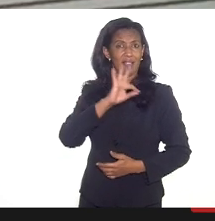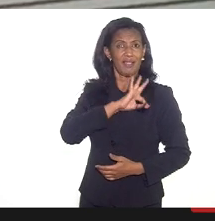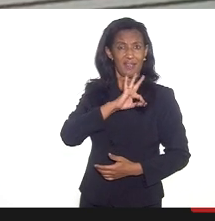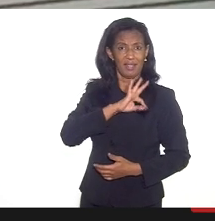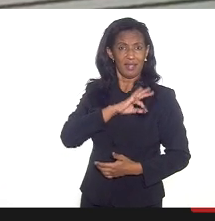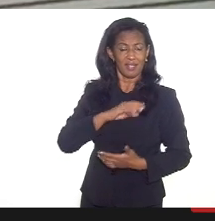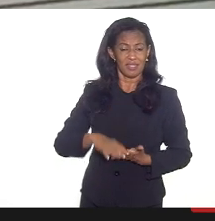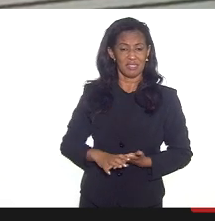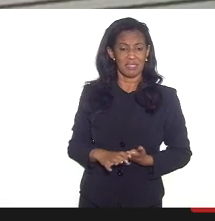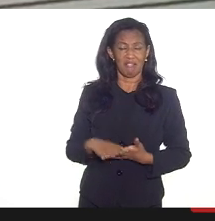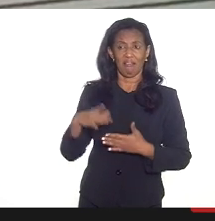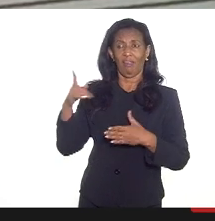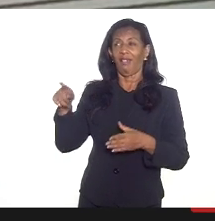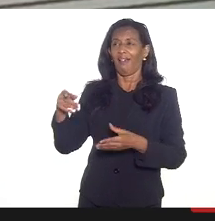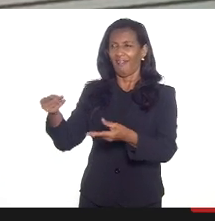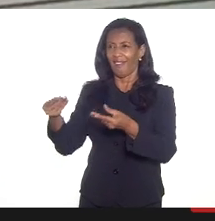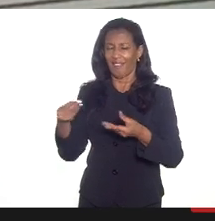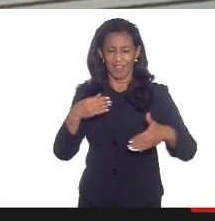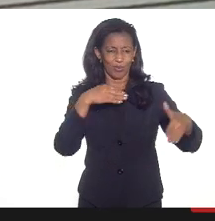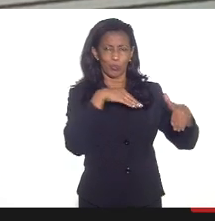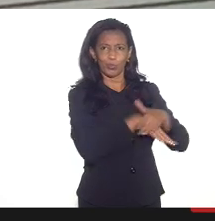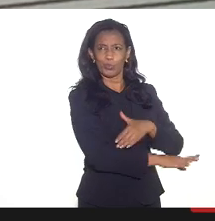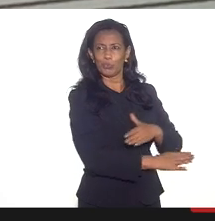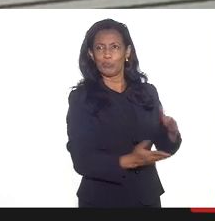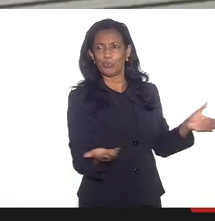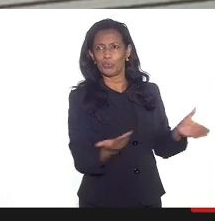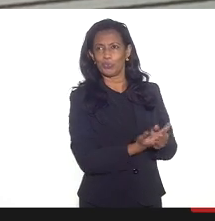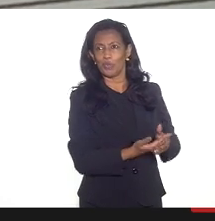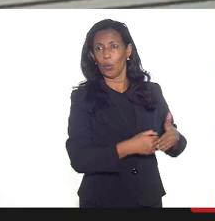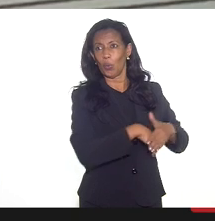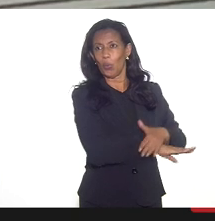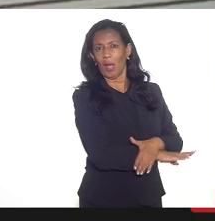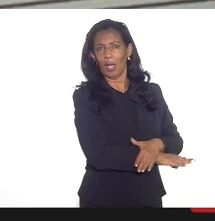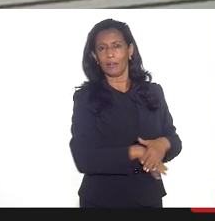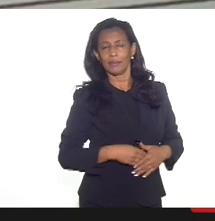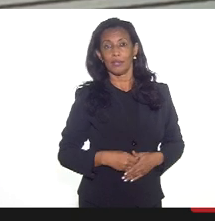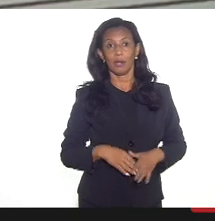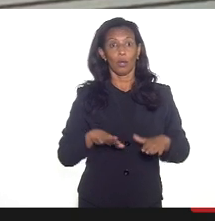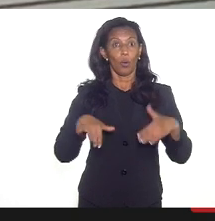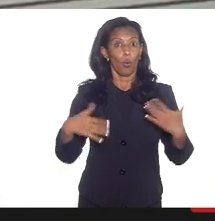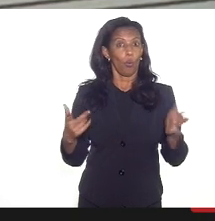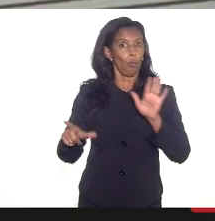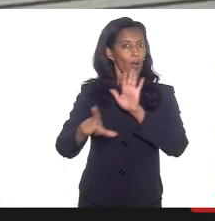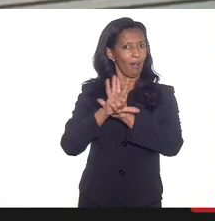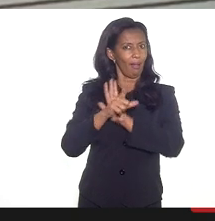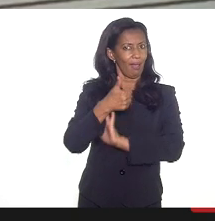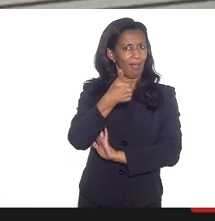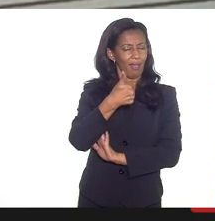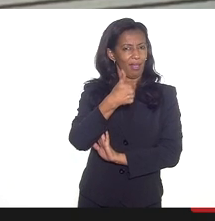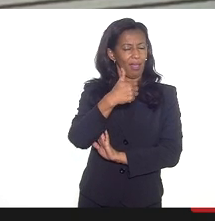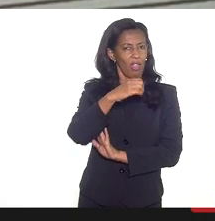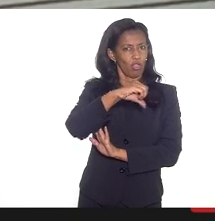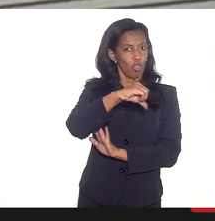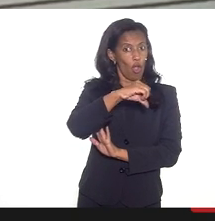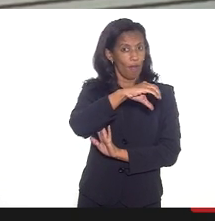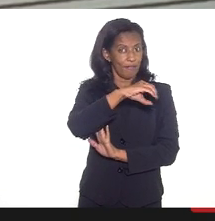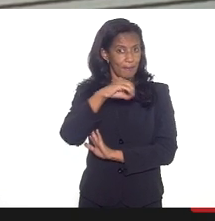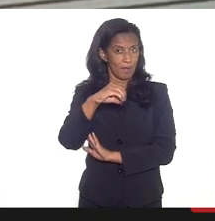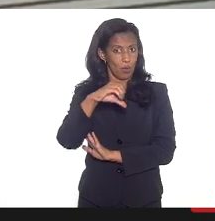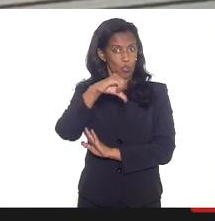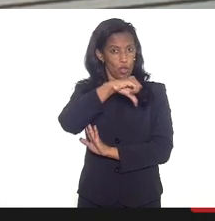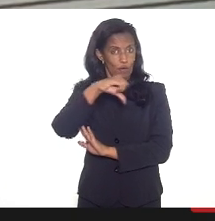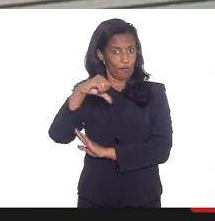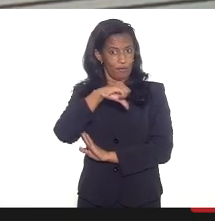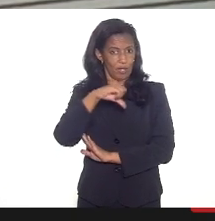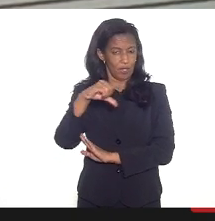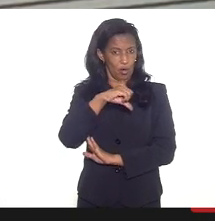lá arquivado, aquele inquérito que não andava, que não ia para frente. Mas com a Lei 9.099, em 95, diante de